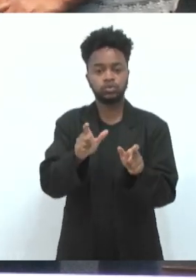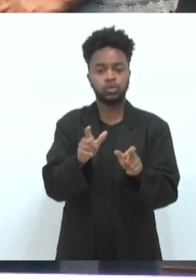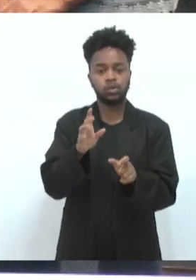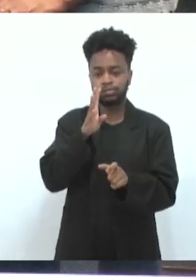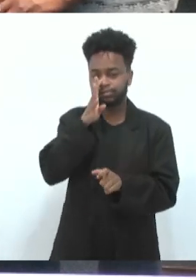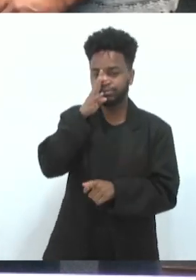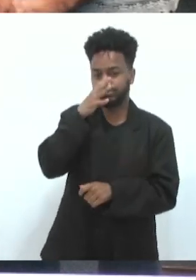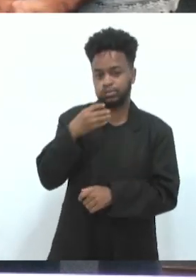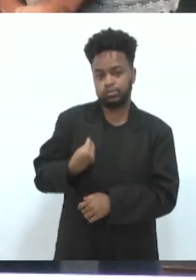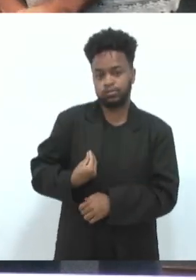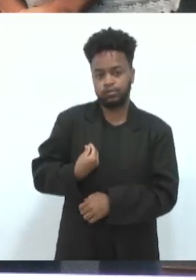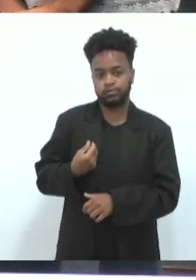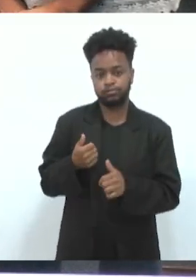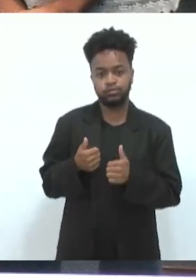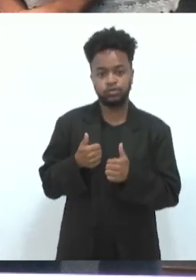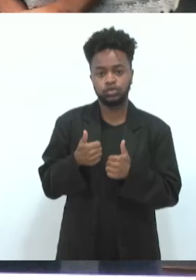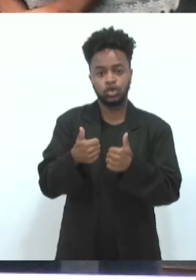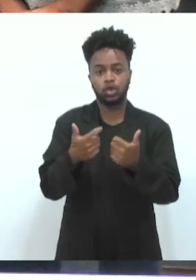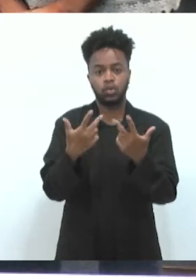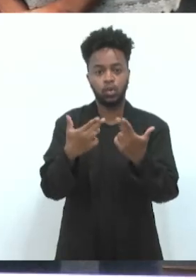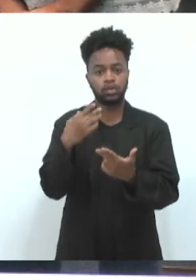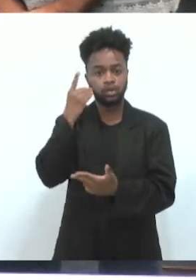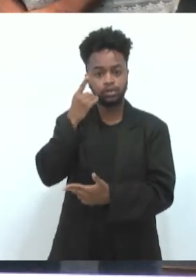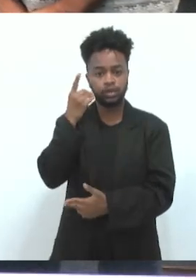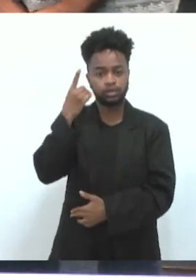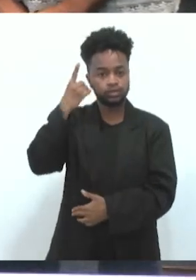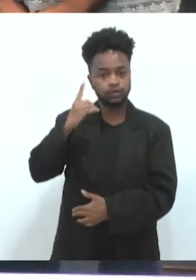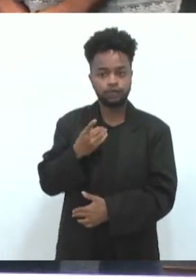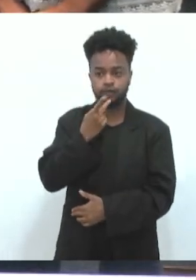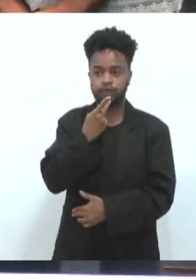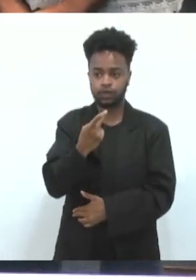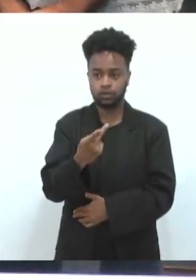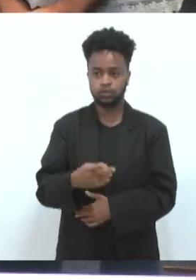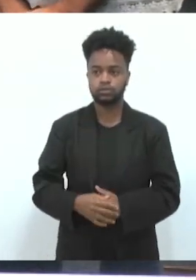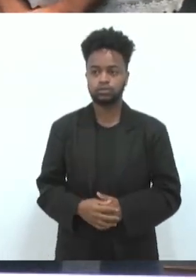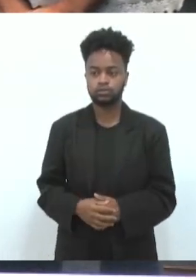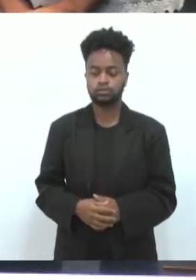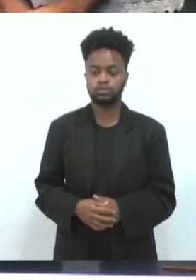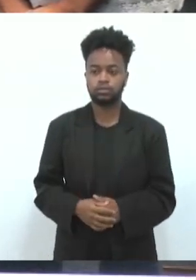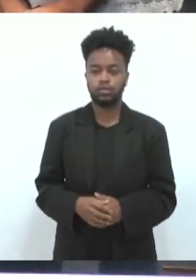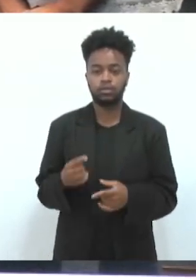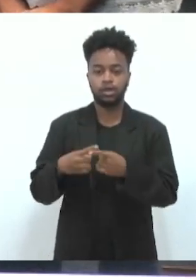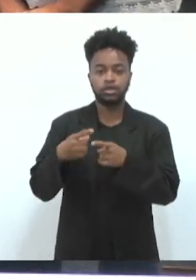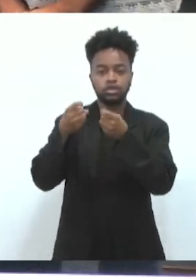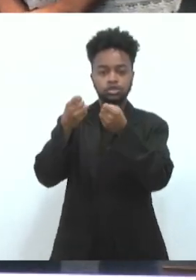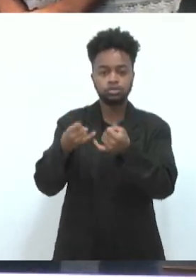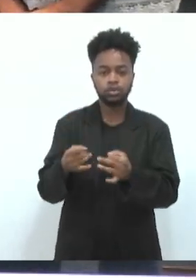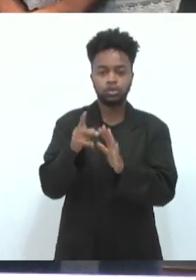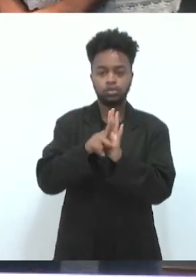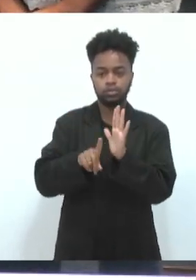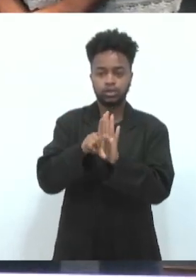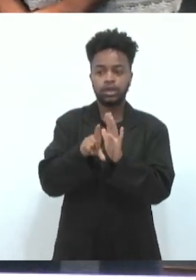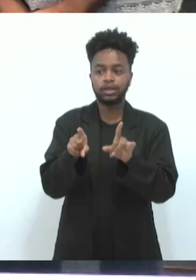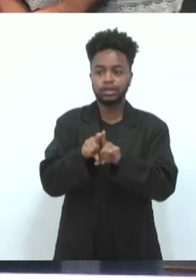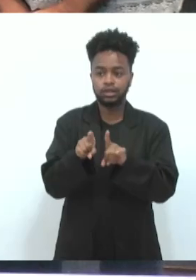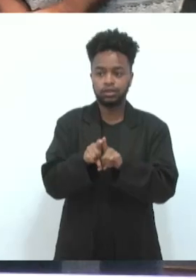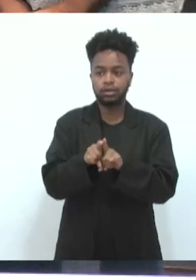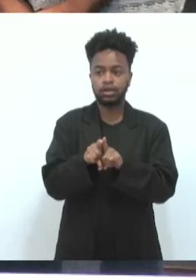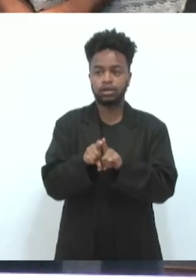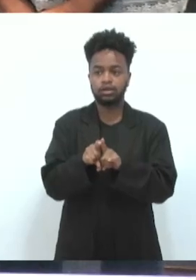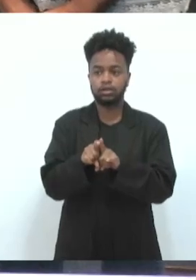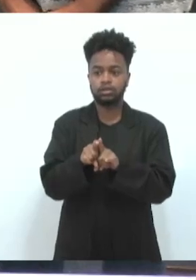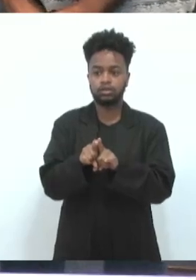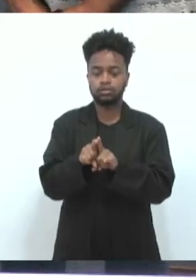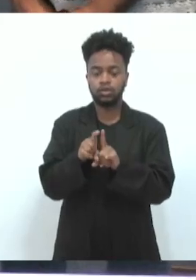dignidade, que é o que falou a deputada Dani Monteiro quando fez a explicação do seu projeto, inclusive dedicando a